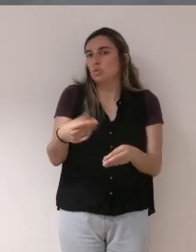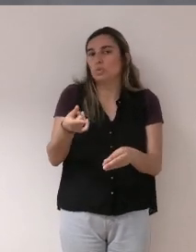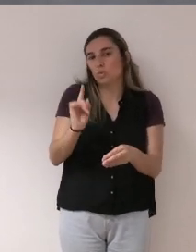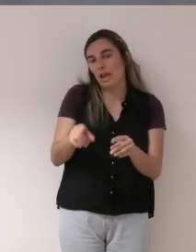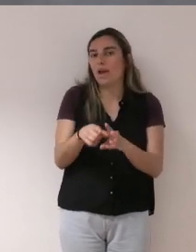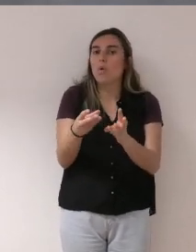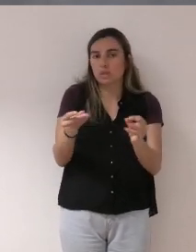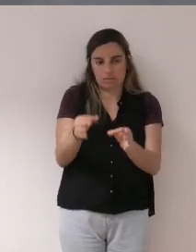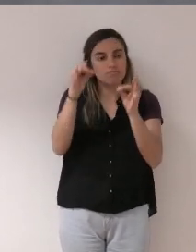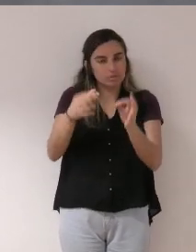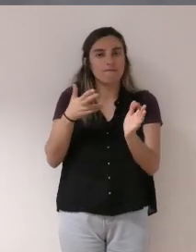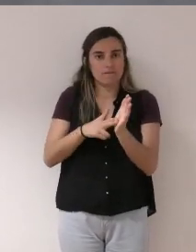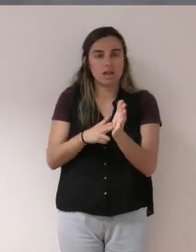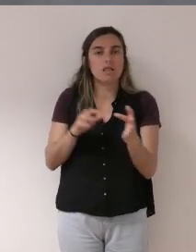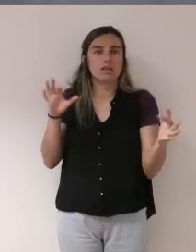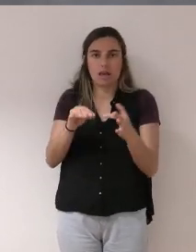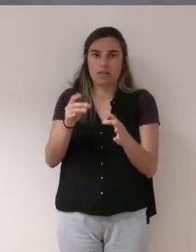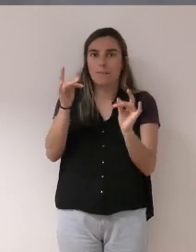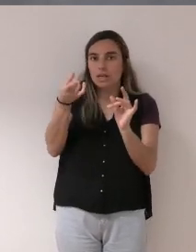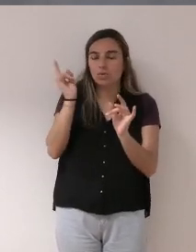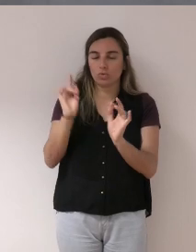de um exercício sério. Eu tento,